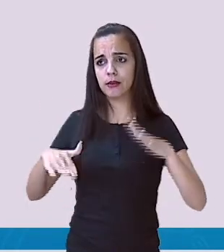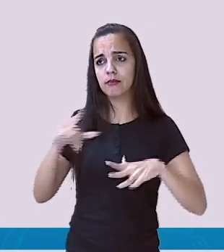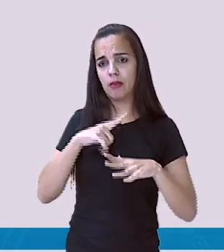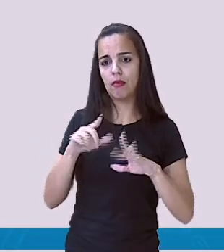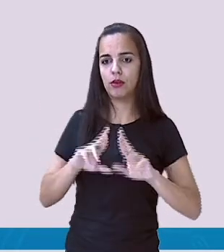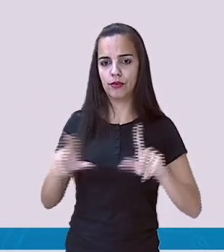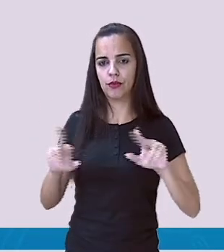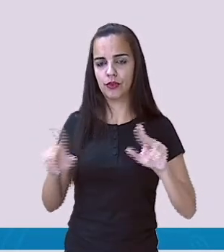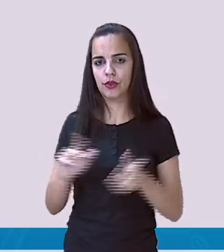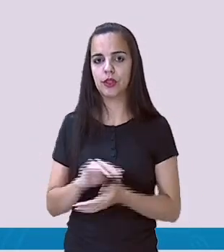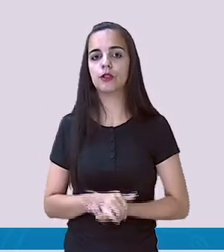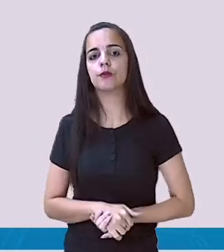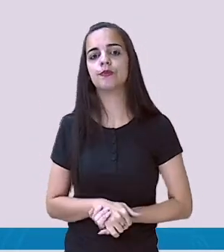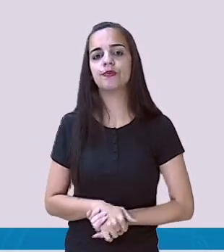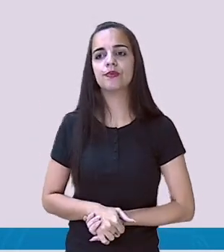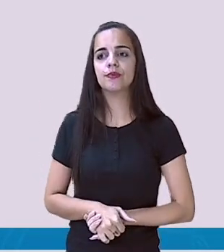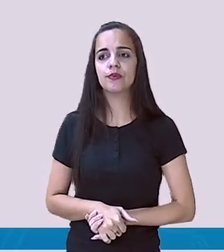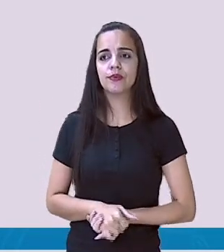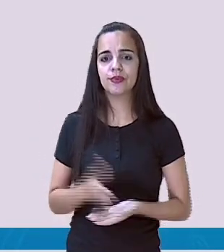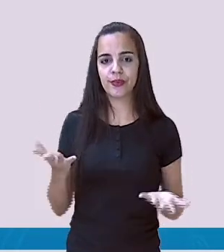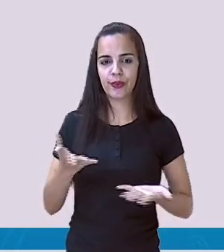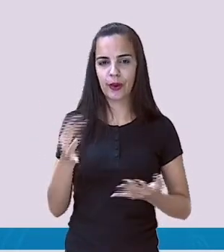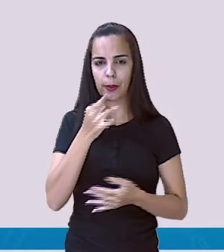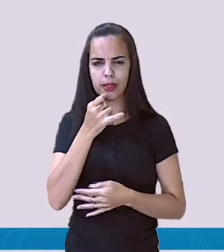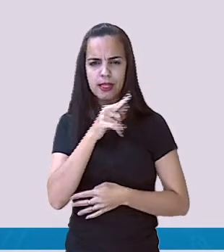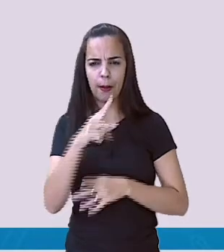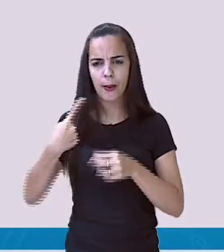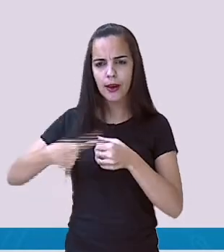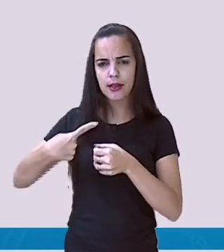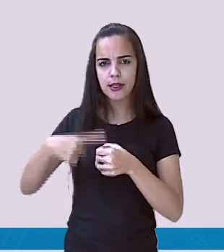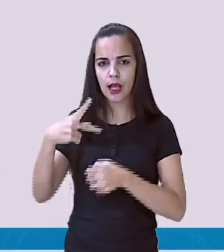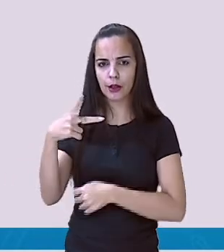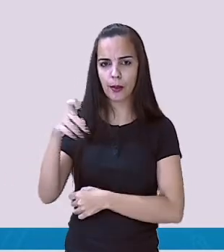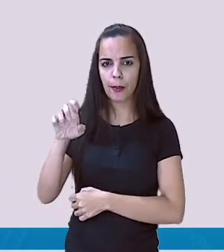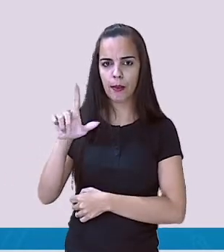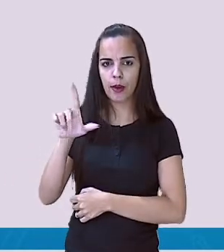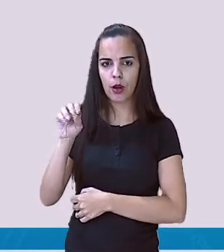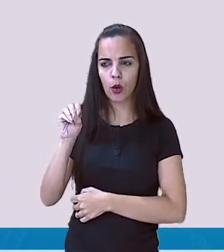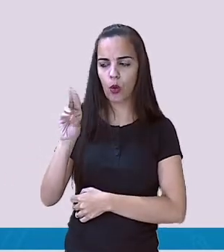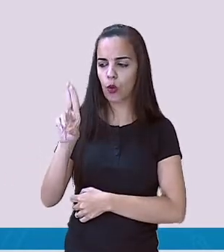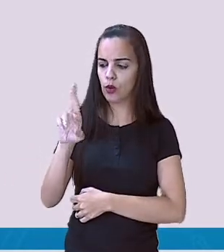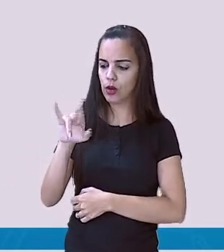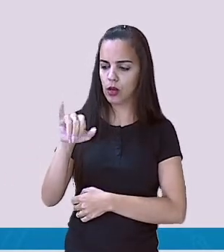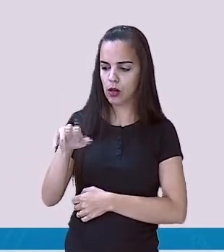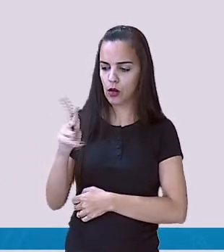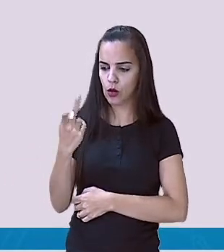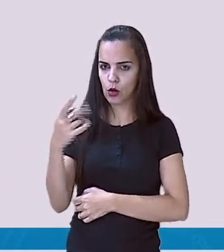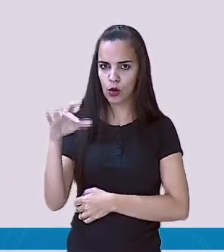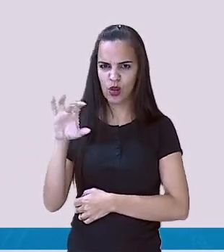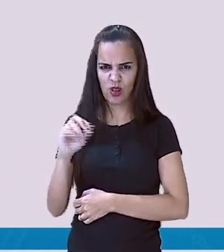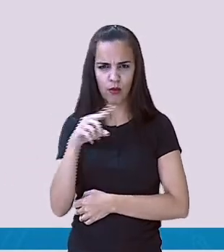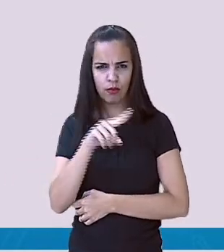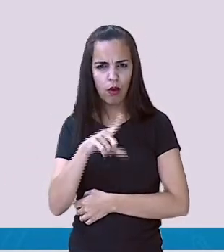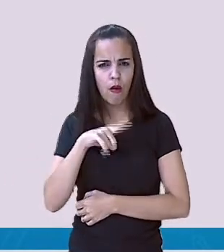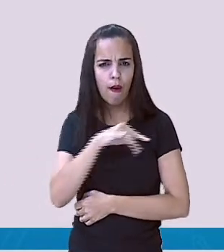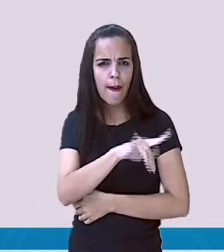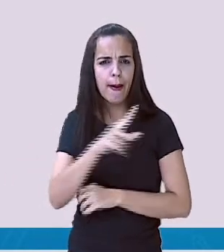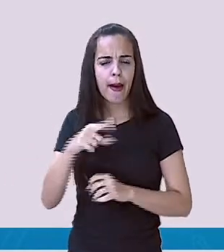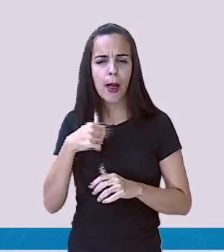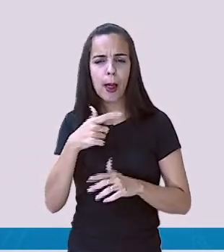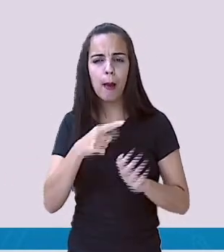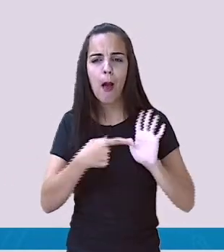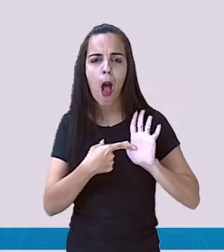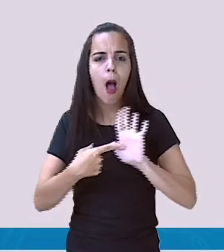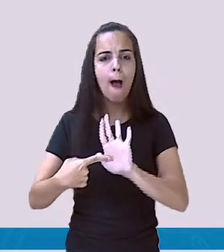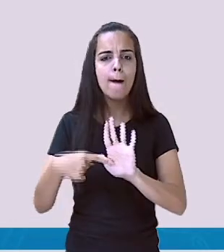meio ambiente. O Pelourinho é um exemplo de paisagem transformada pela ação do homem. O Pelourinho é um